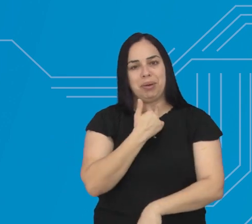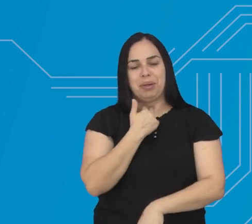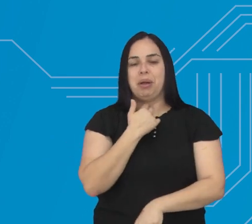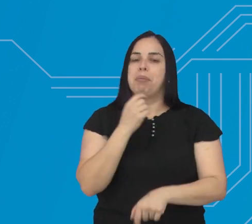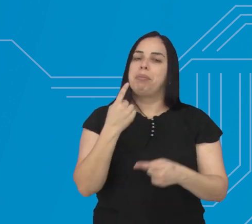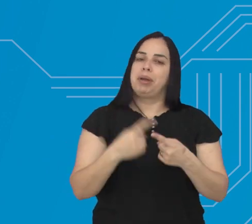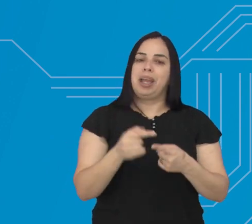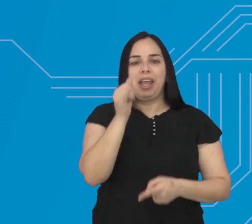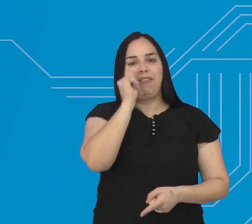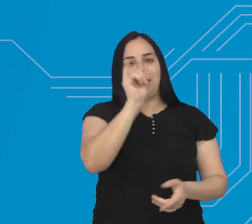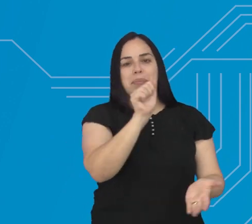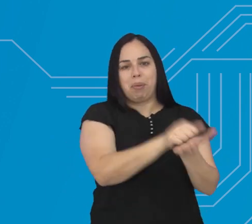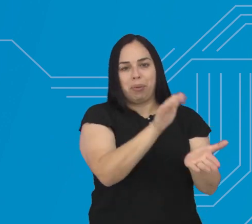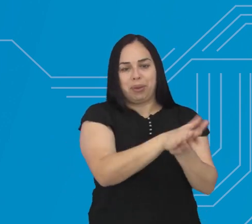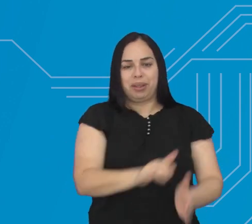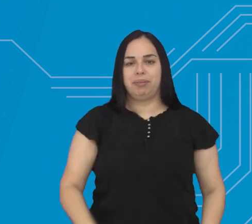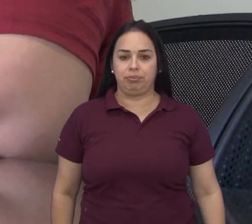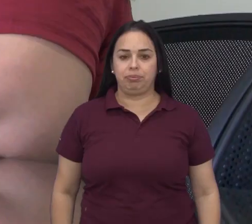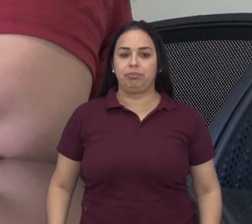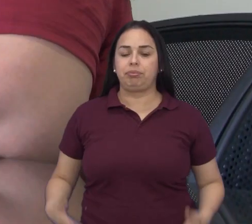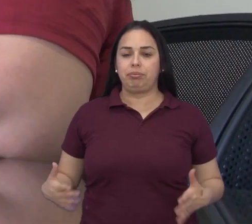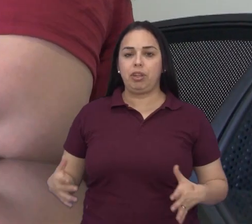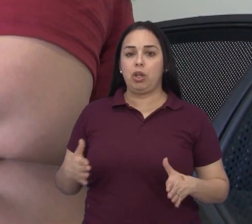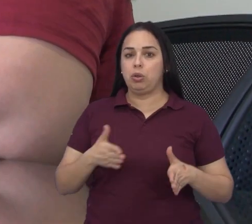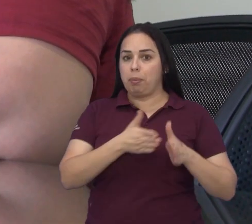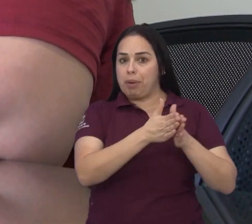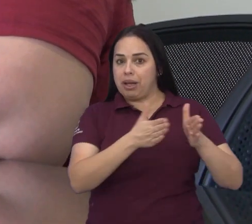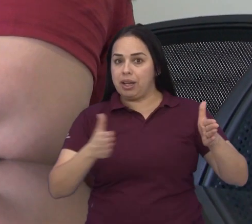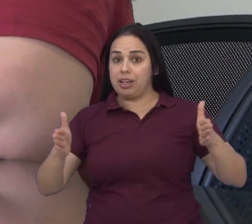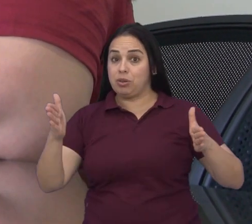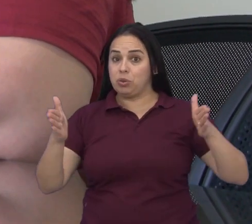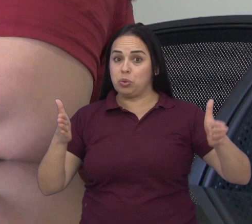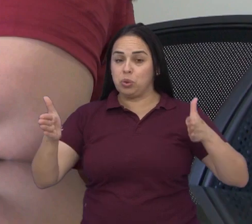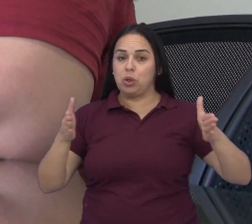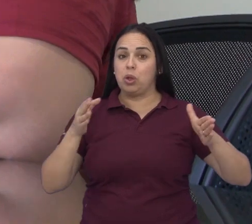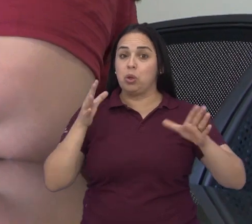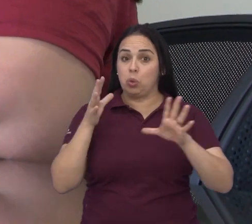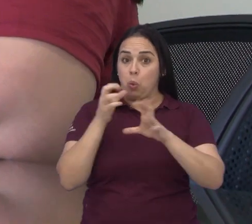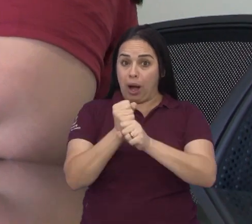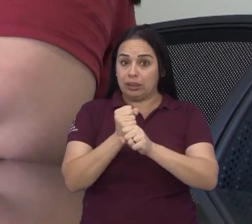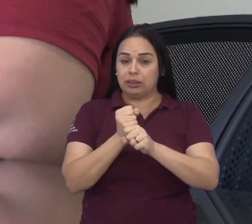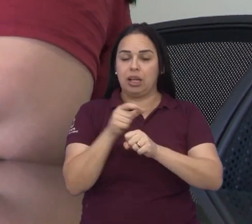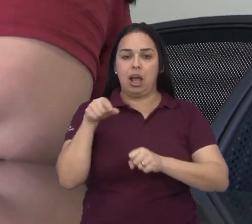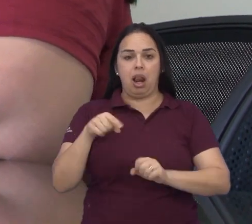tem multas e outras penalidades. Ao longo do ano, Ana Paula separa